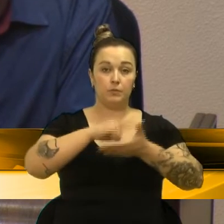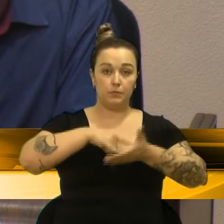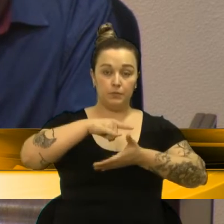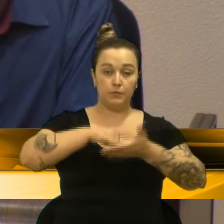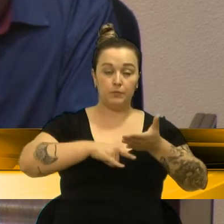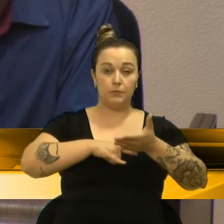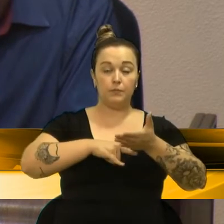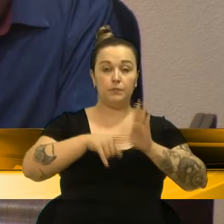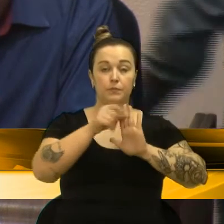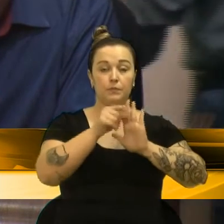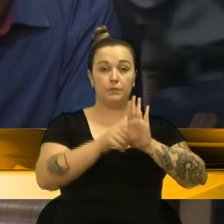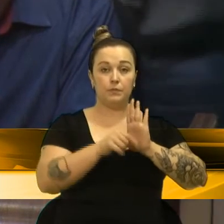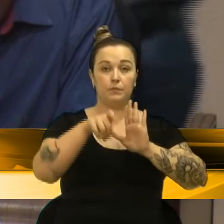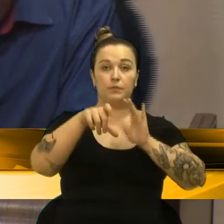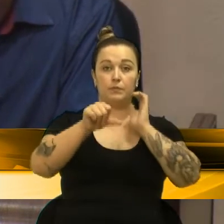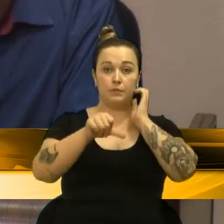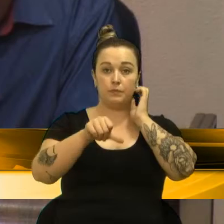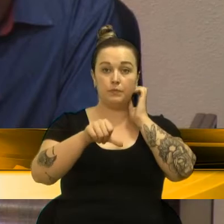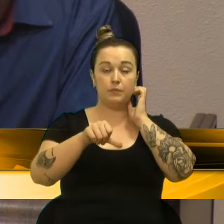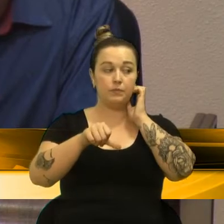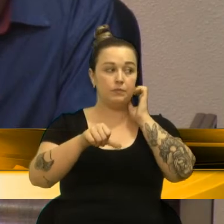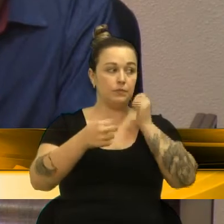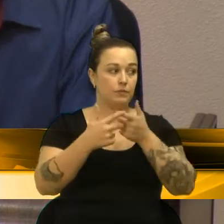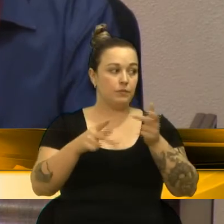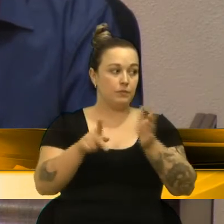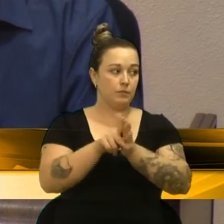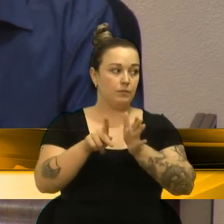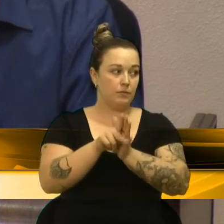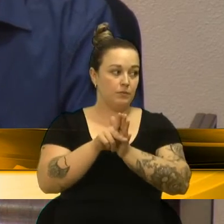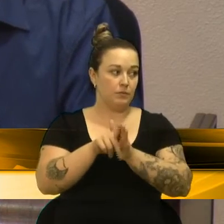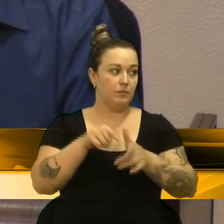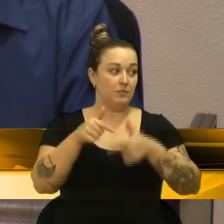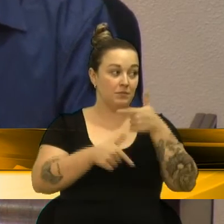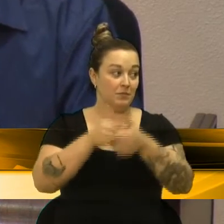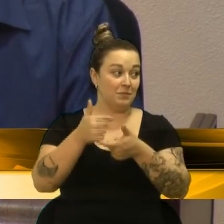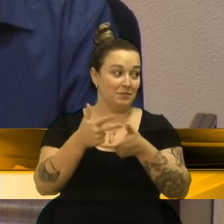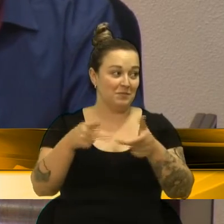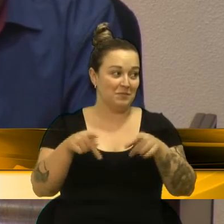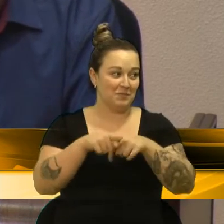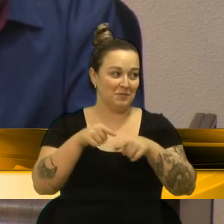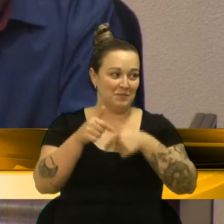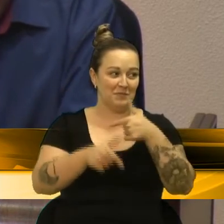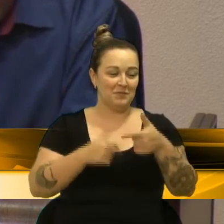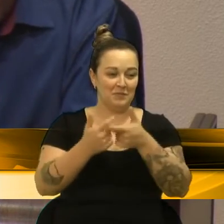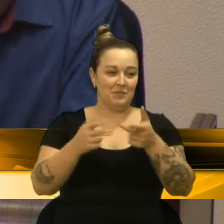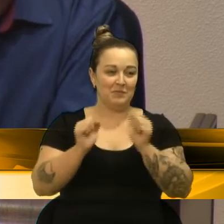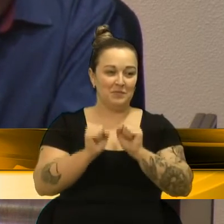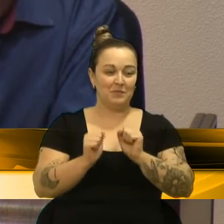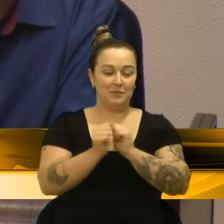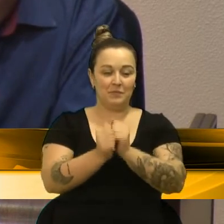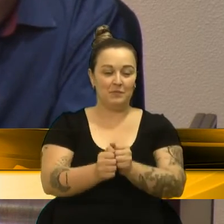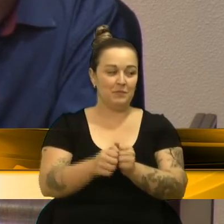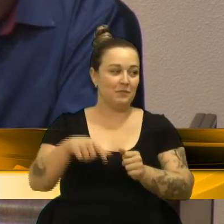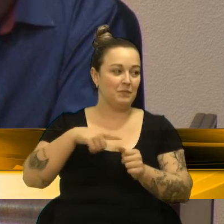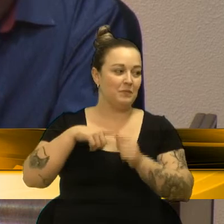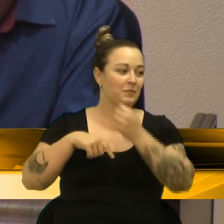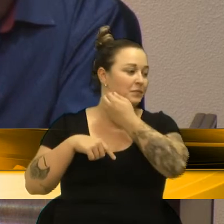9º. O CMS será constituído por plenário, mesa diretora, secretária executiva designada para a função, assessoria